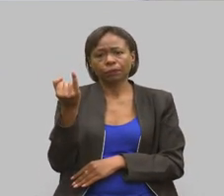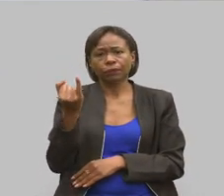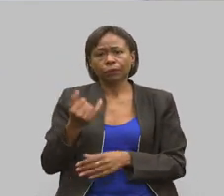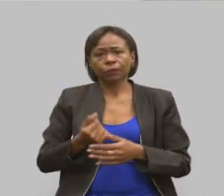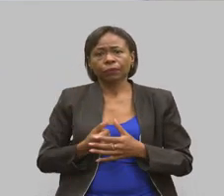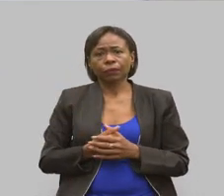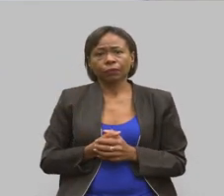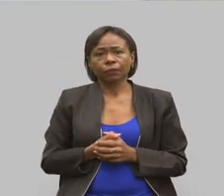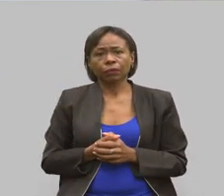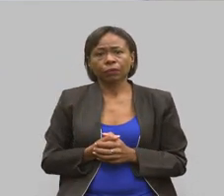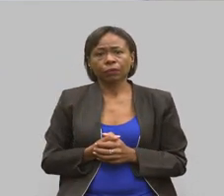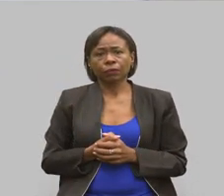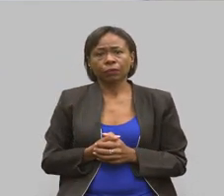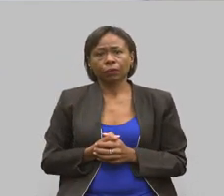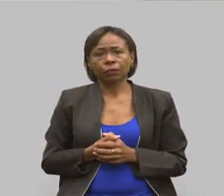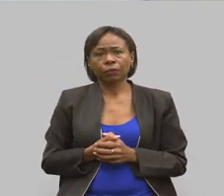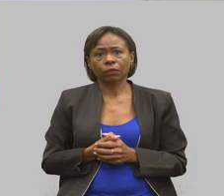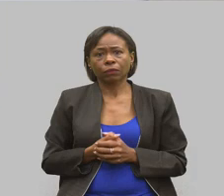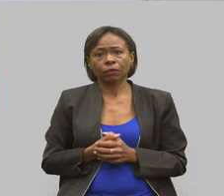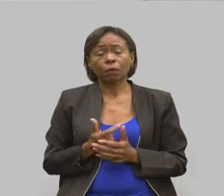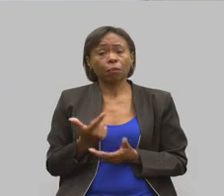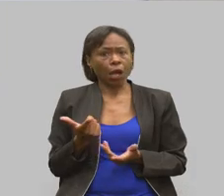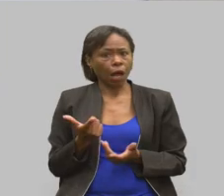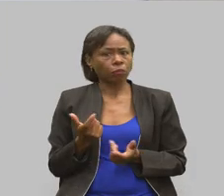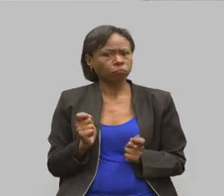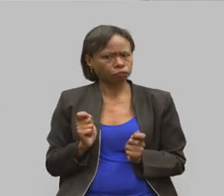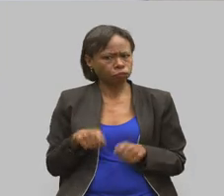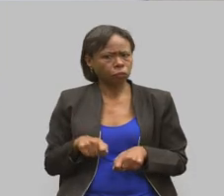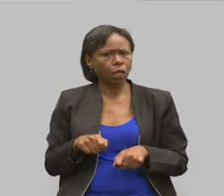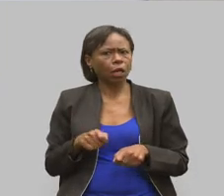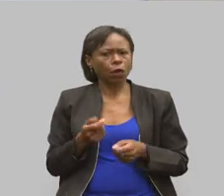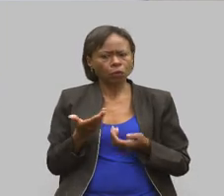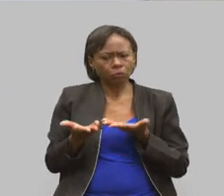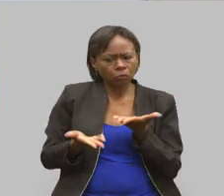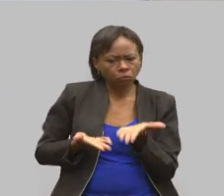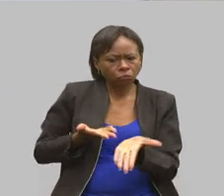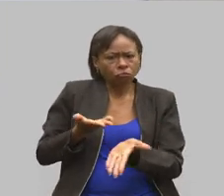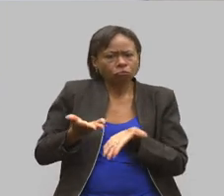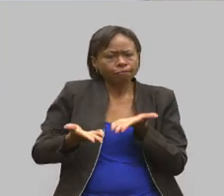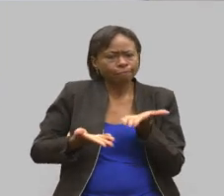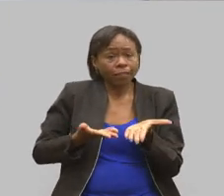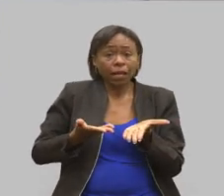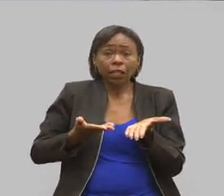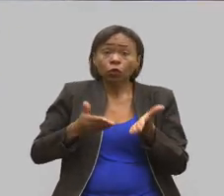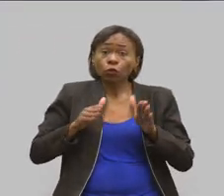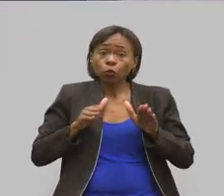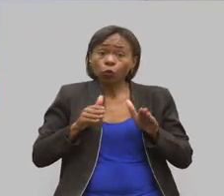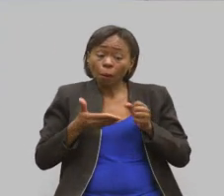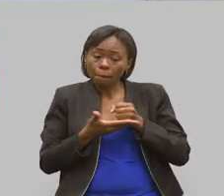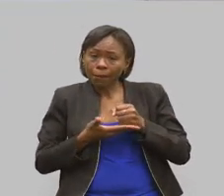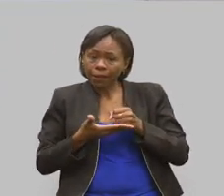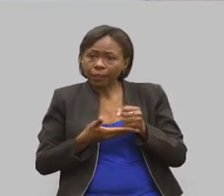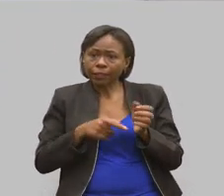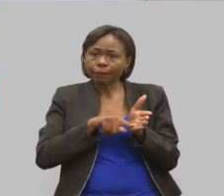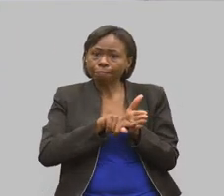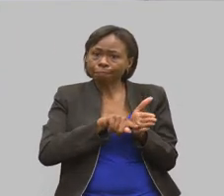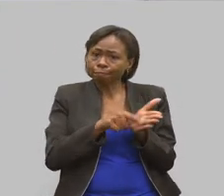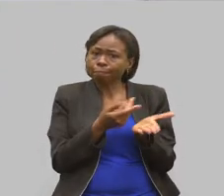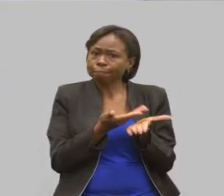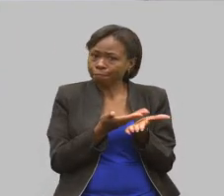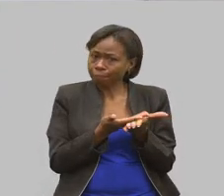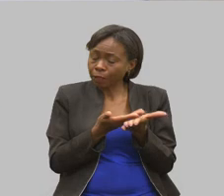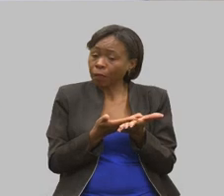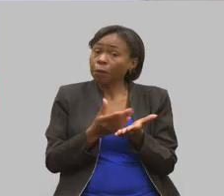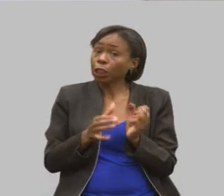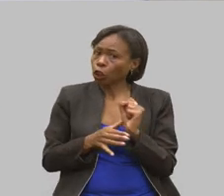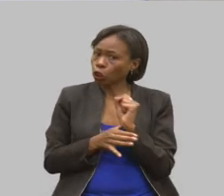eh uma linha de cuidado uma trajetória de cuidado estudada pesquisada Para ter segurança e qualidade assistencial